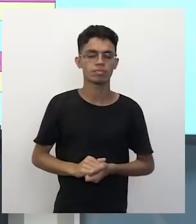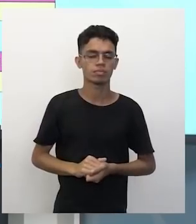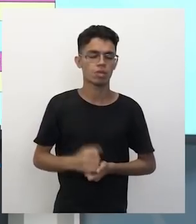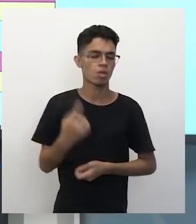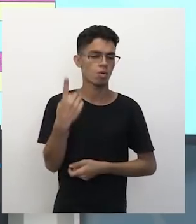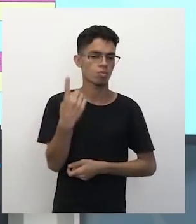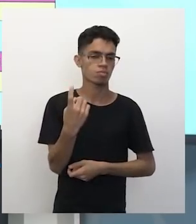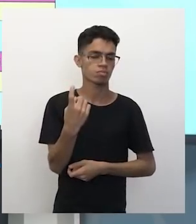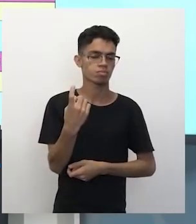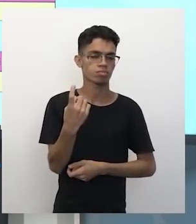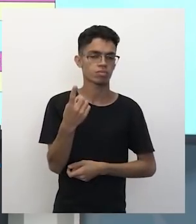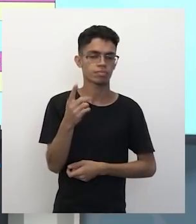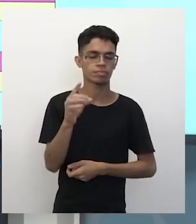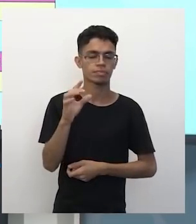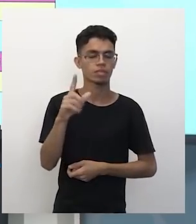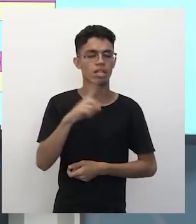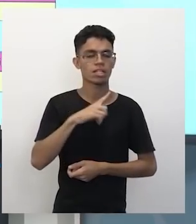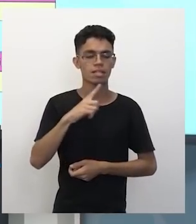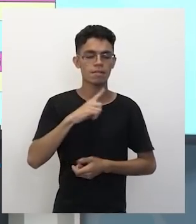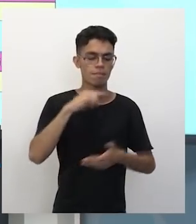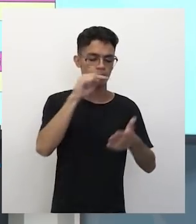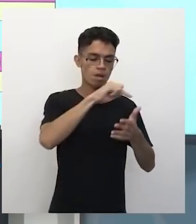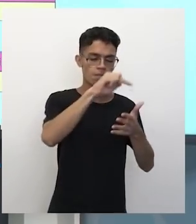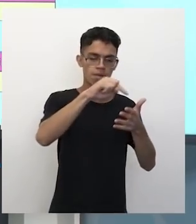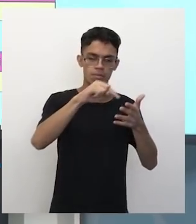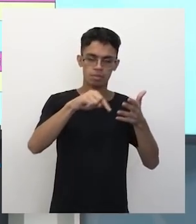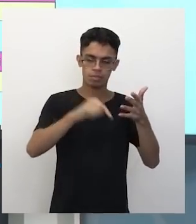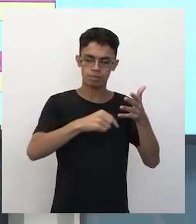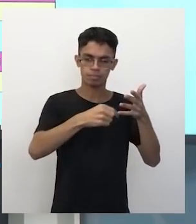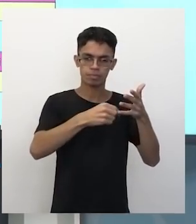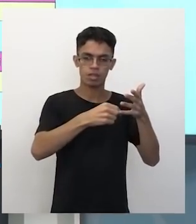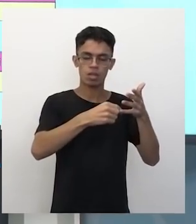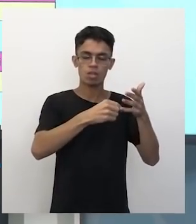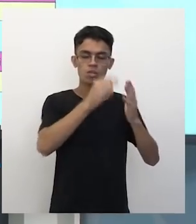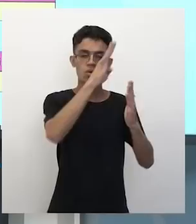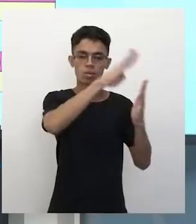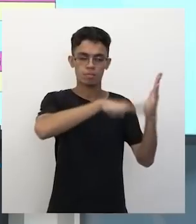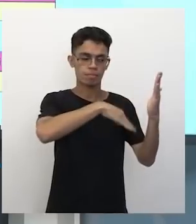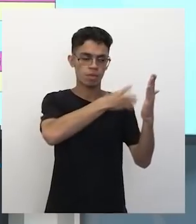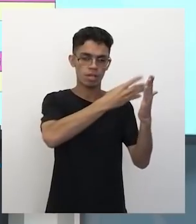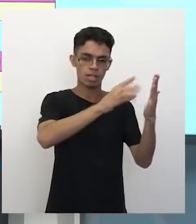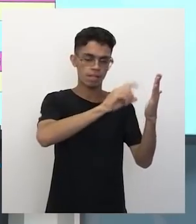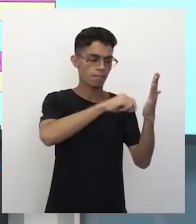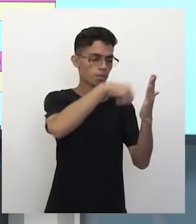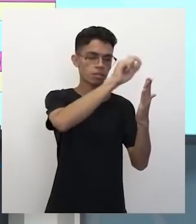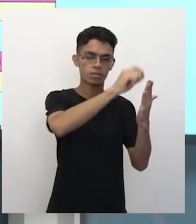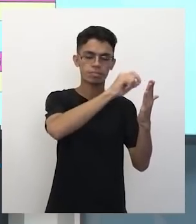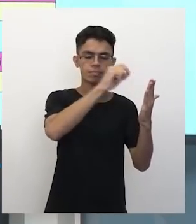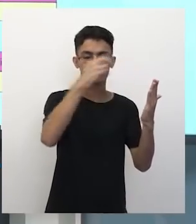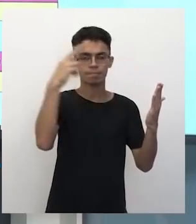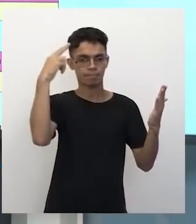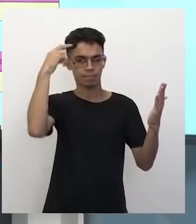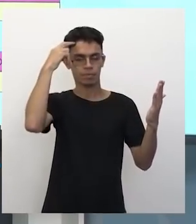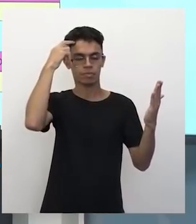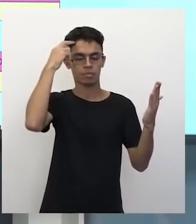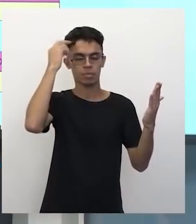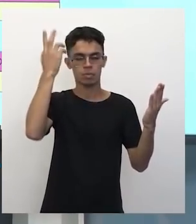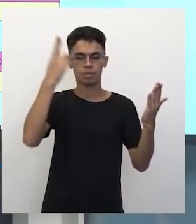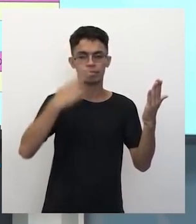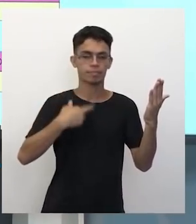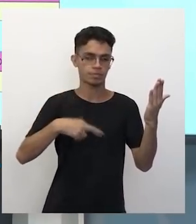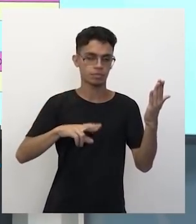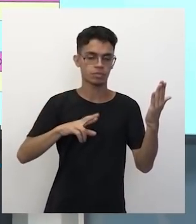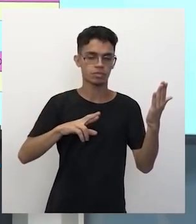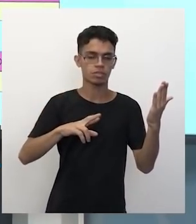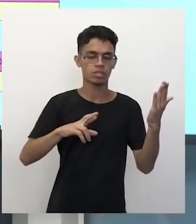único. Nós temos diversos calendários sendo utilizados no mundo, que são calendários baseados na cultura, nessa questão